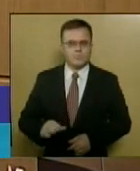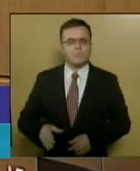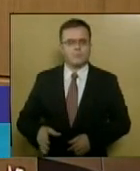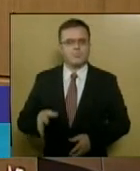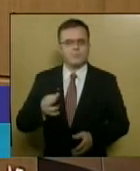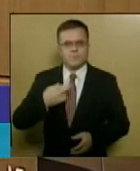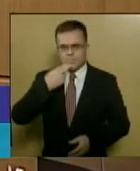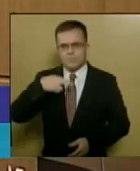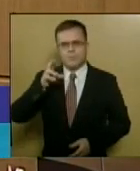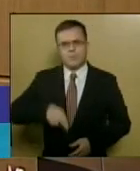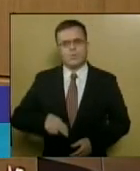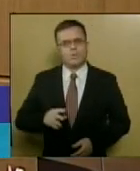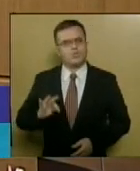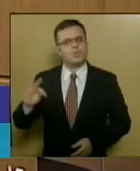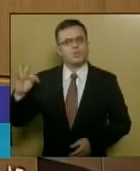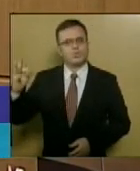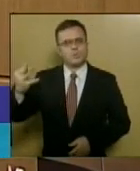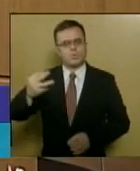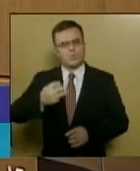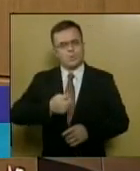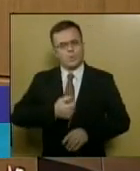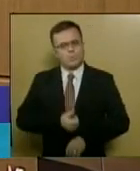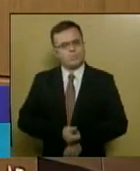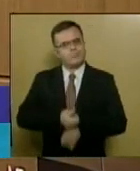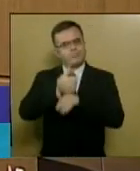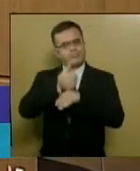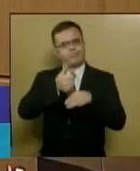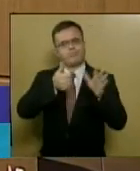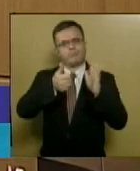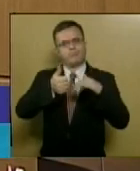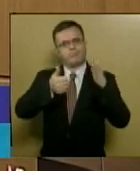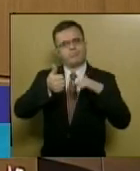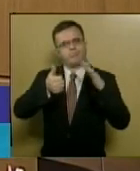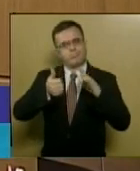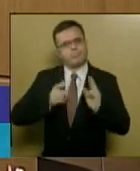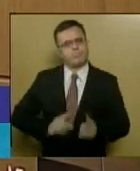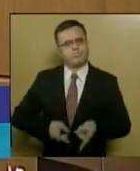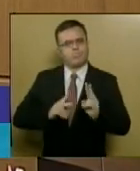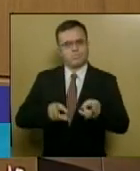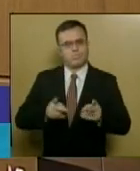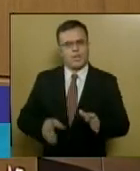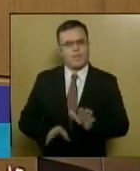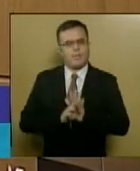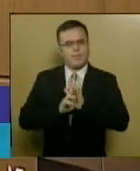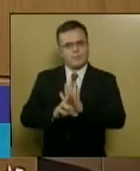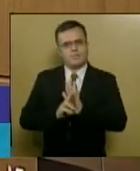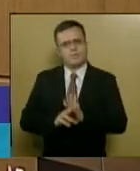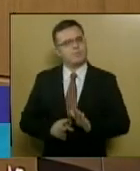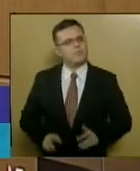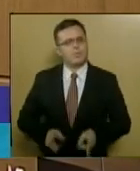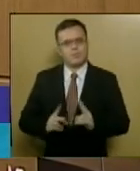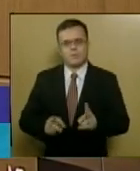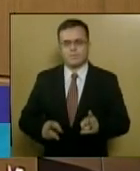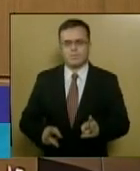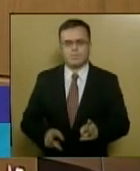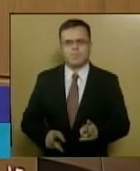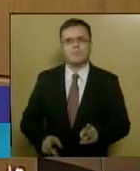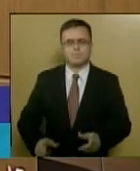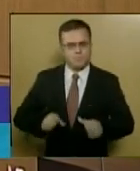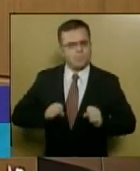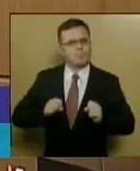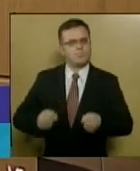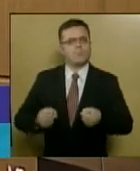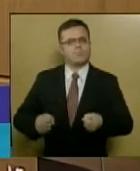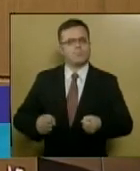de veneração por todos os militares da OM, porque representa, em seu sentido mais amplo, a pujança,